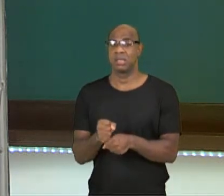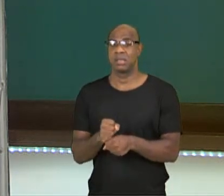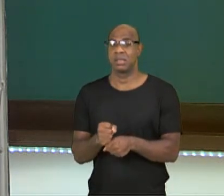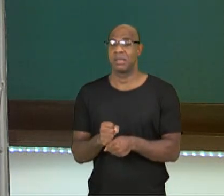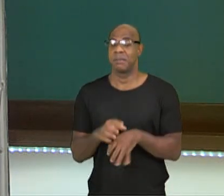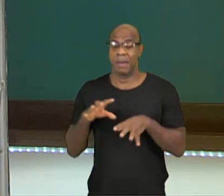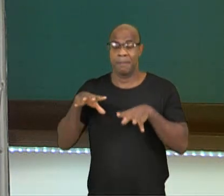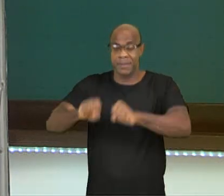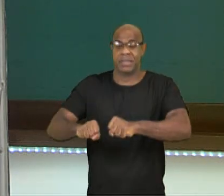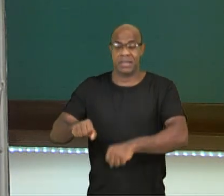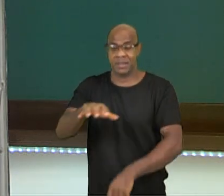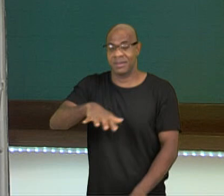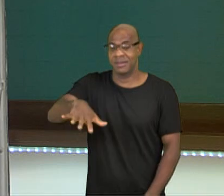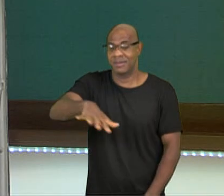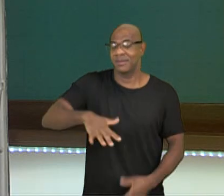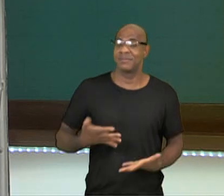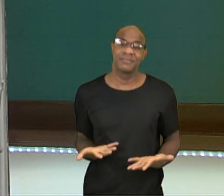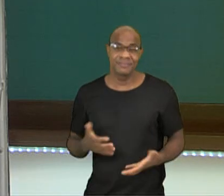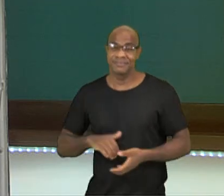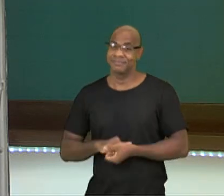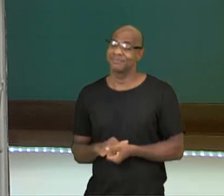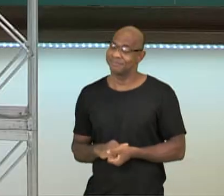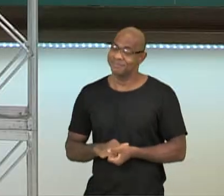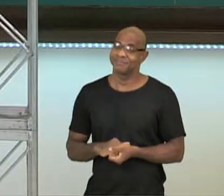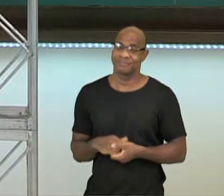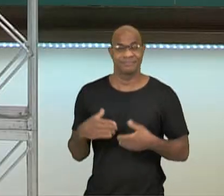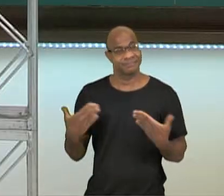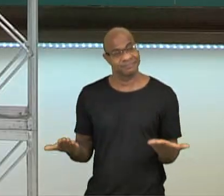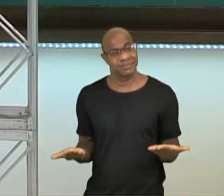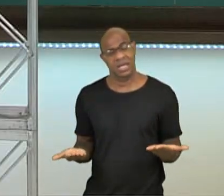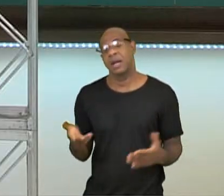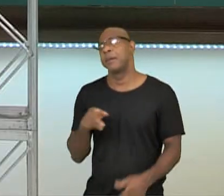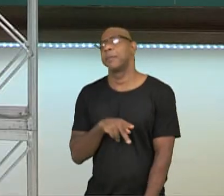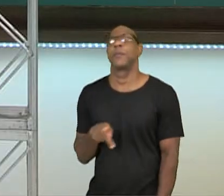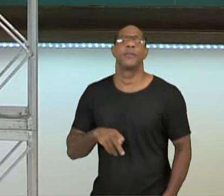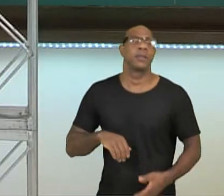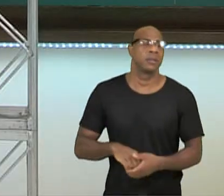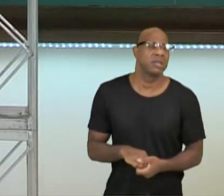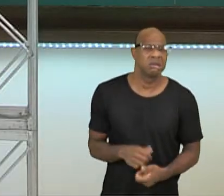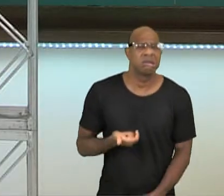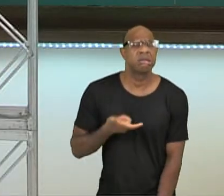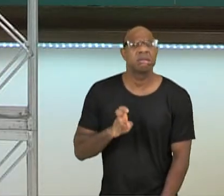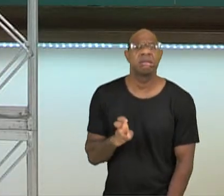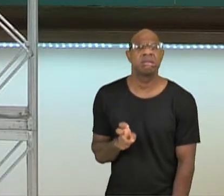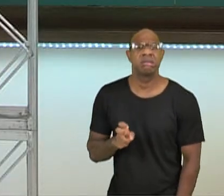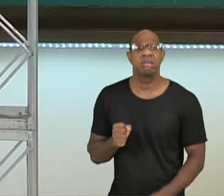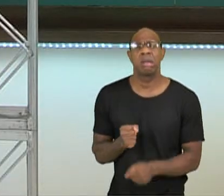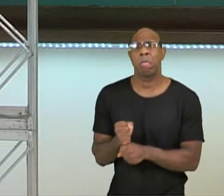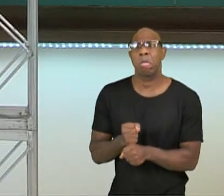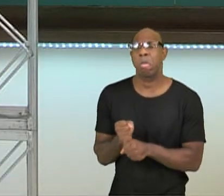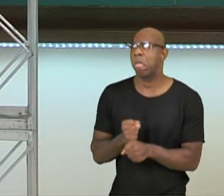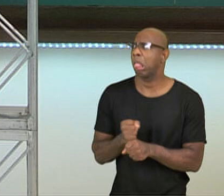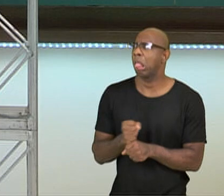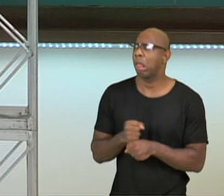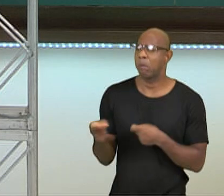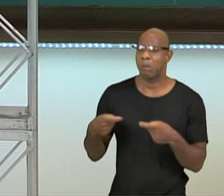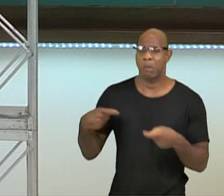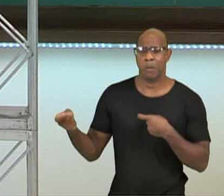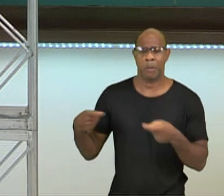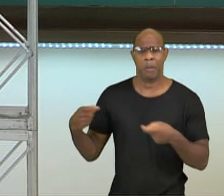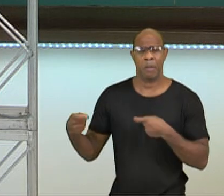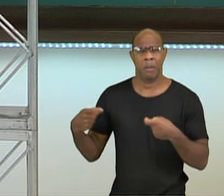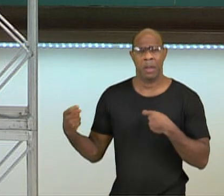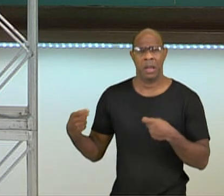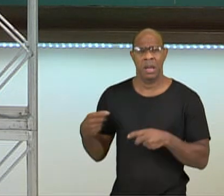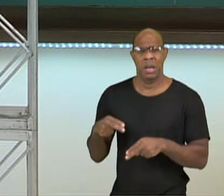do território. Vocês entendem o que é isso? Ai, professora, gente, 15 anos uma nação